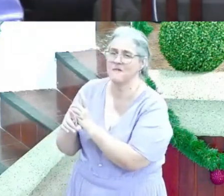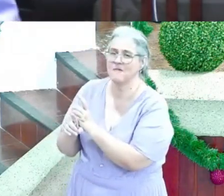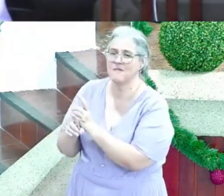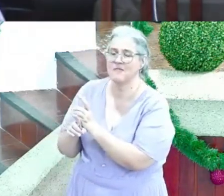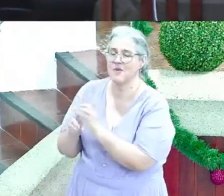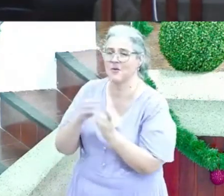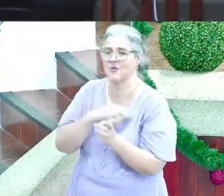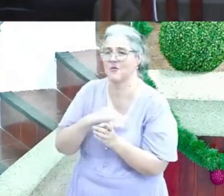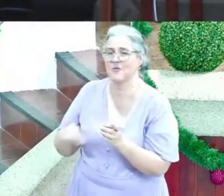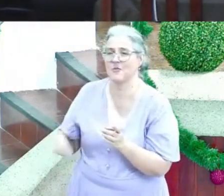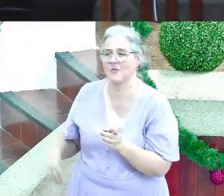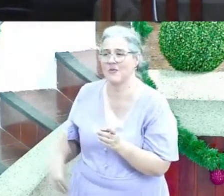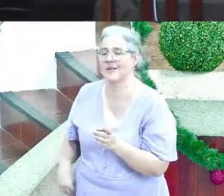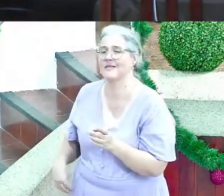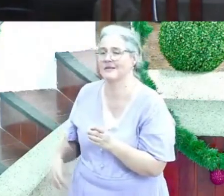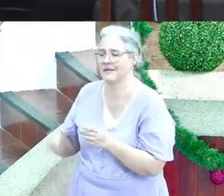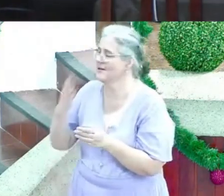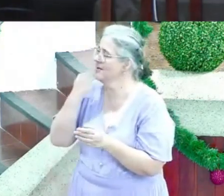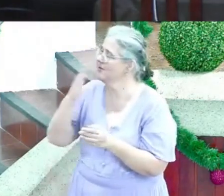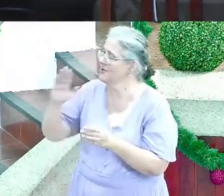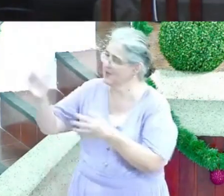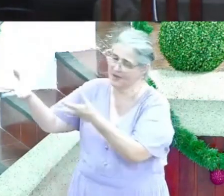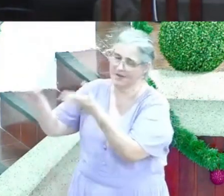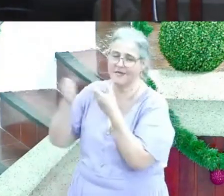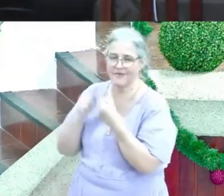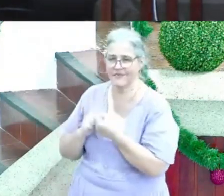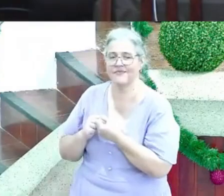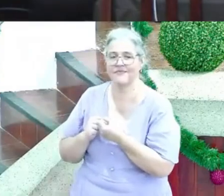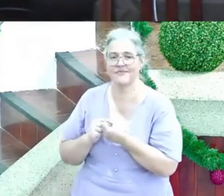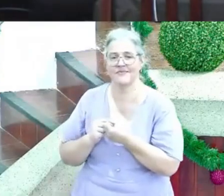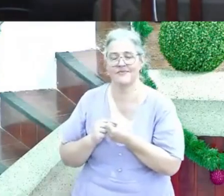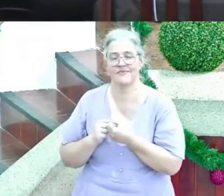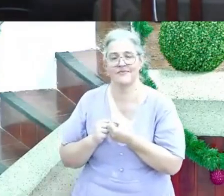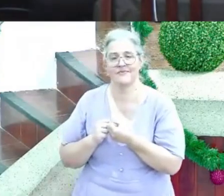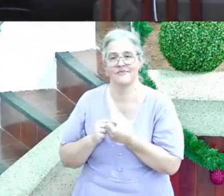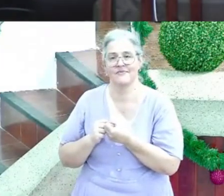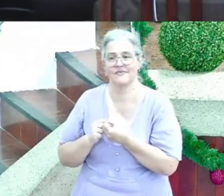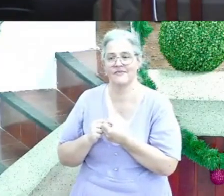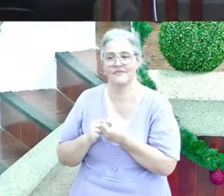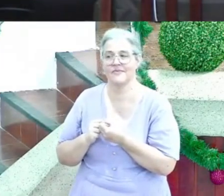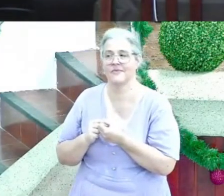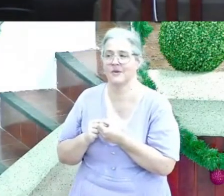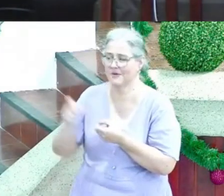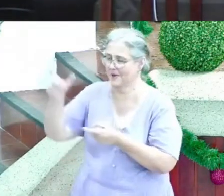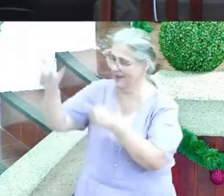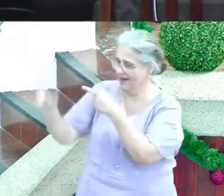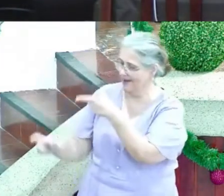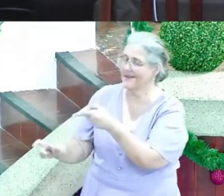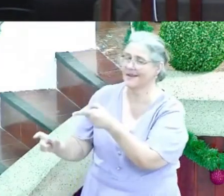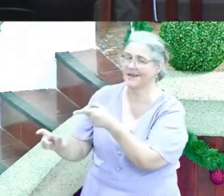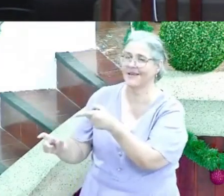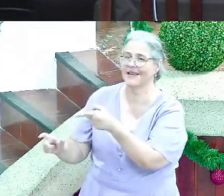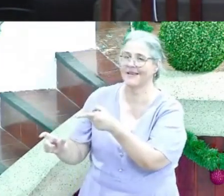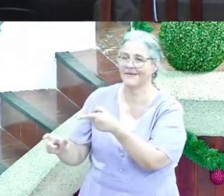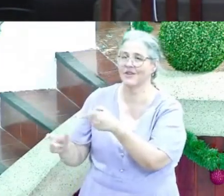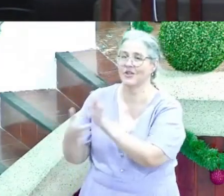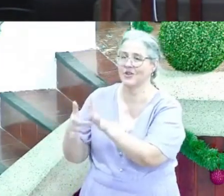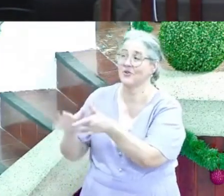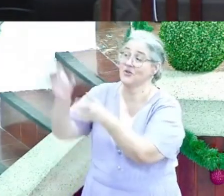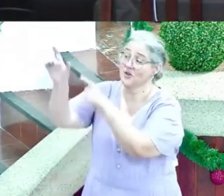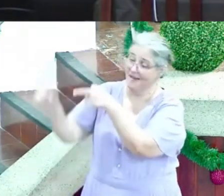profeta Isaías e dizem: eis aqui o Filho de Deus, prometido desde os